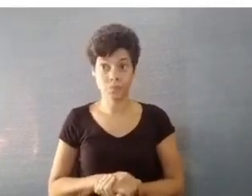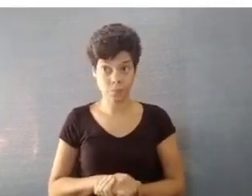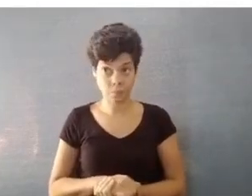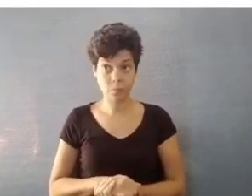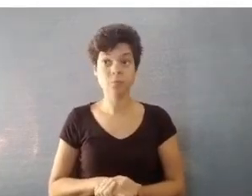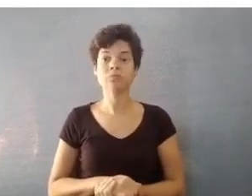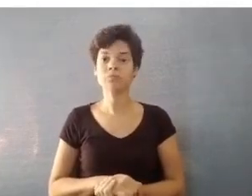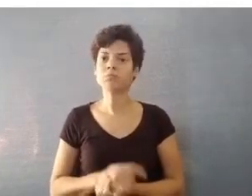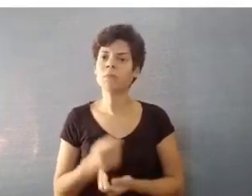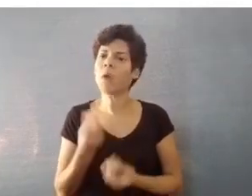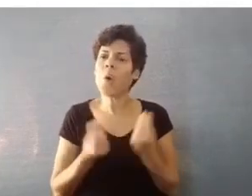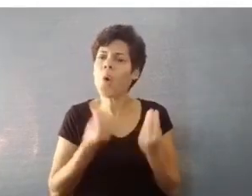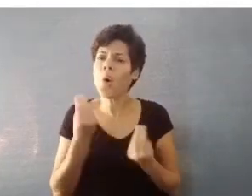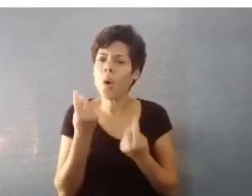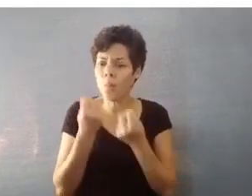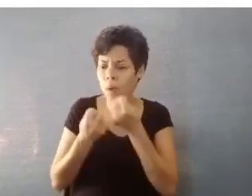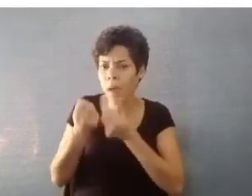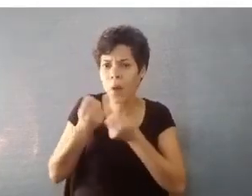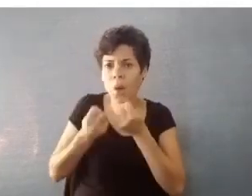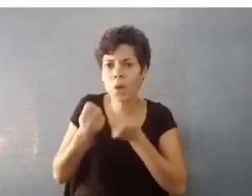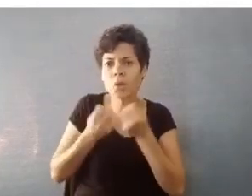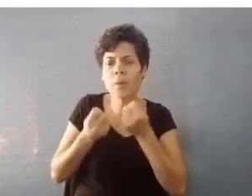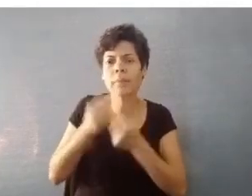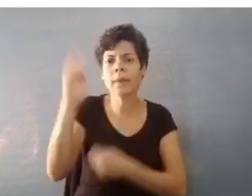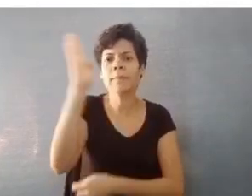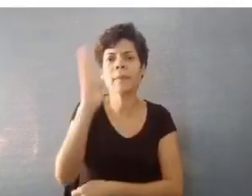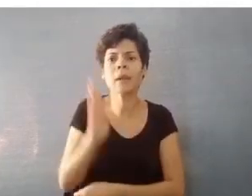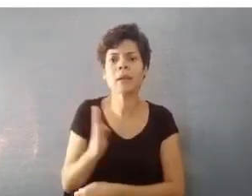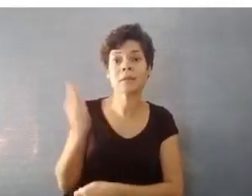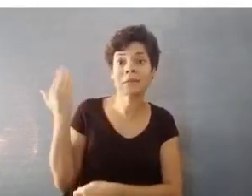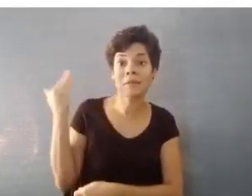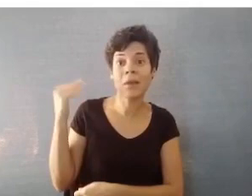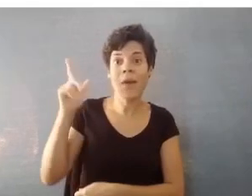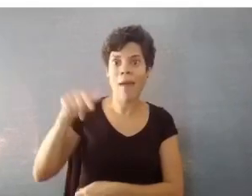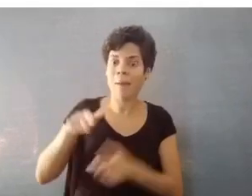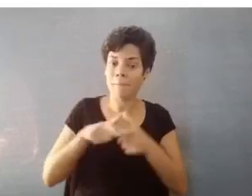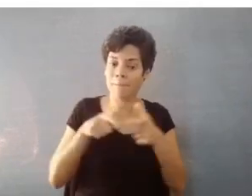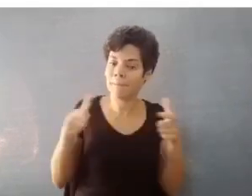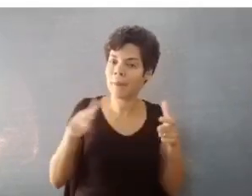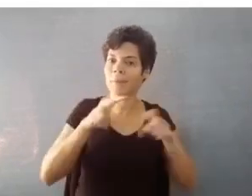A economia do Brasil era movida pela agricultura,